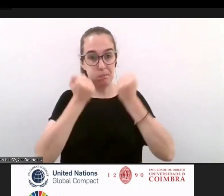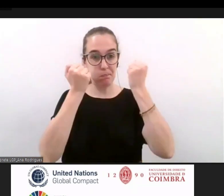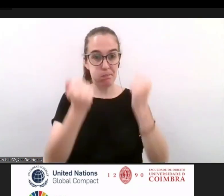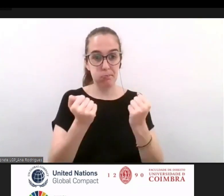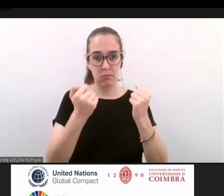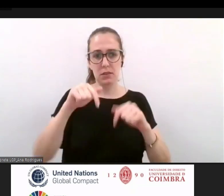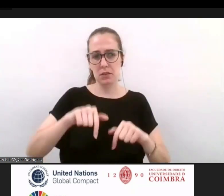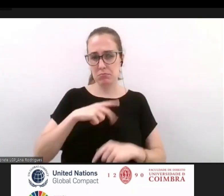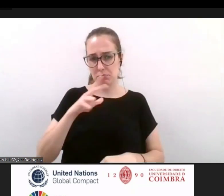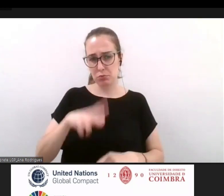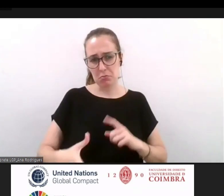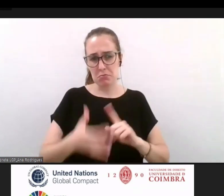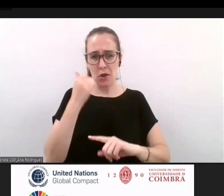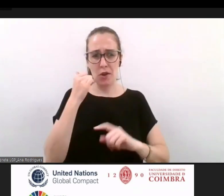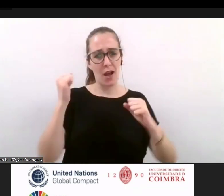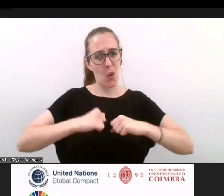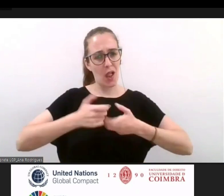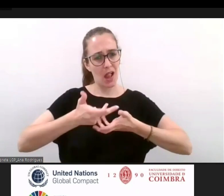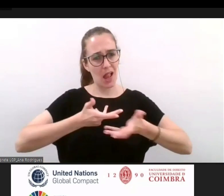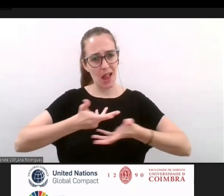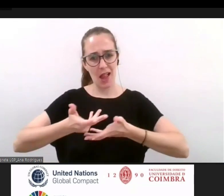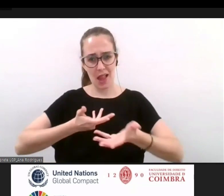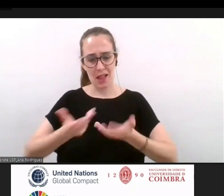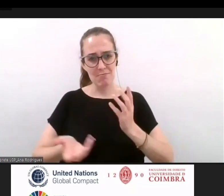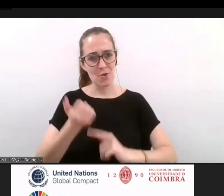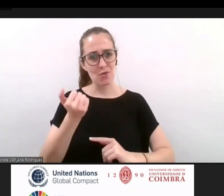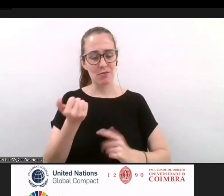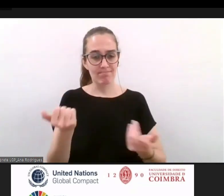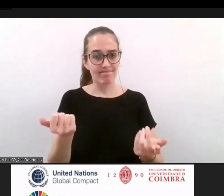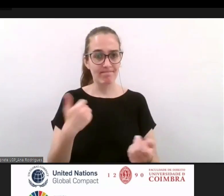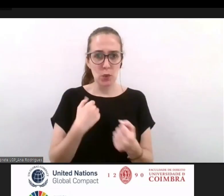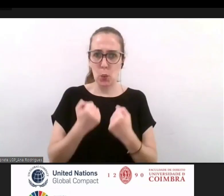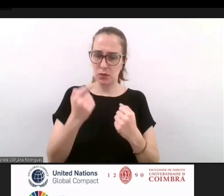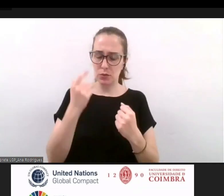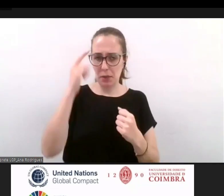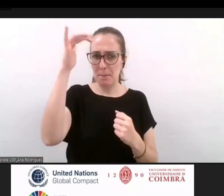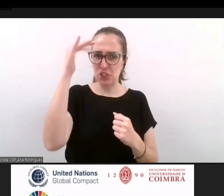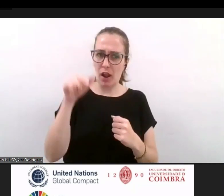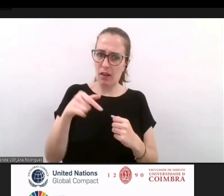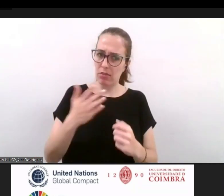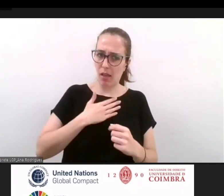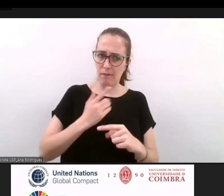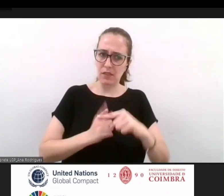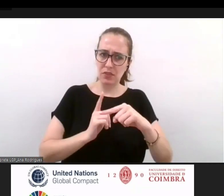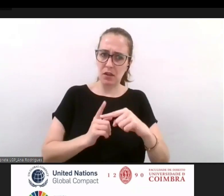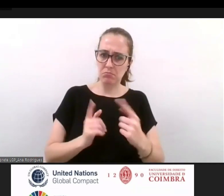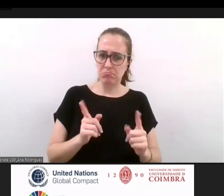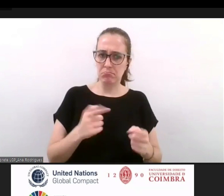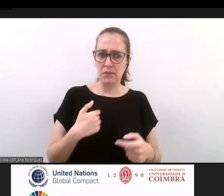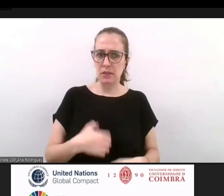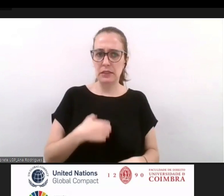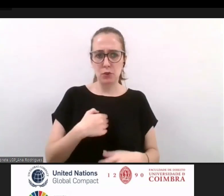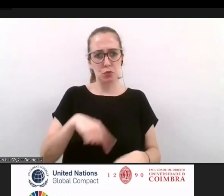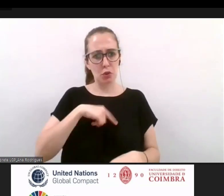Não vou dar exemplos específicos, mas consigo ver isso como uma vantagem e algo que podemos